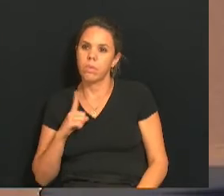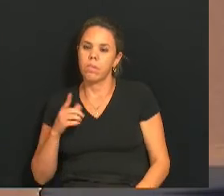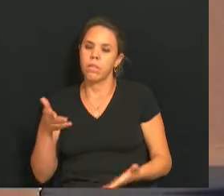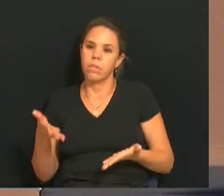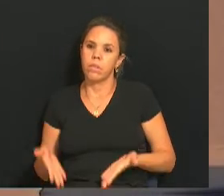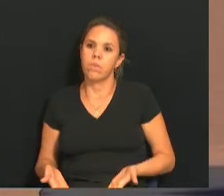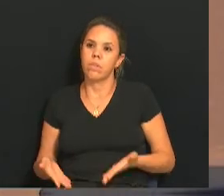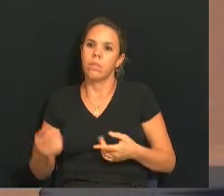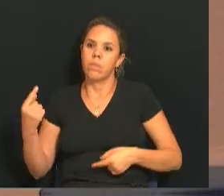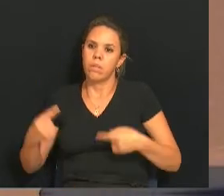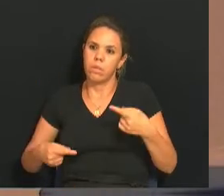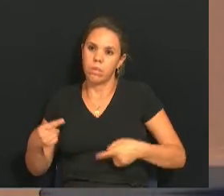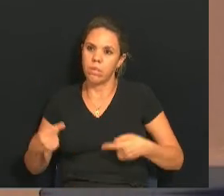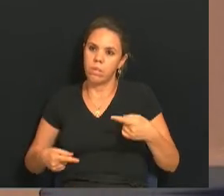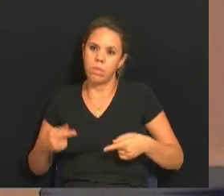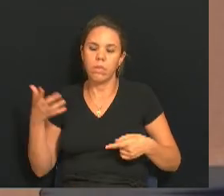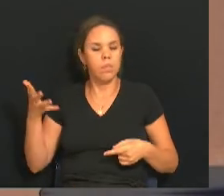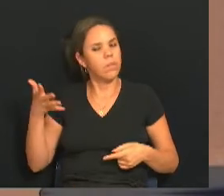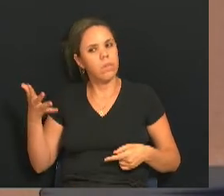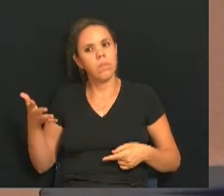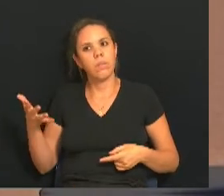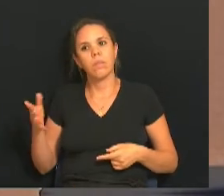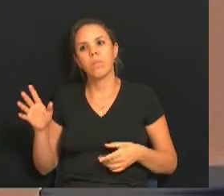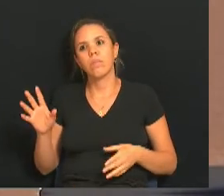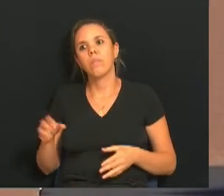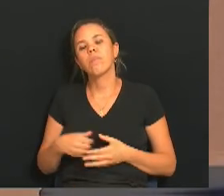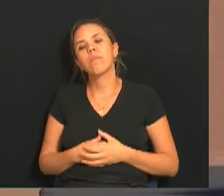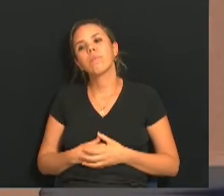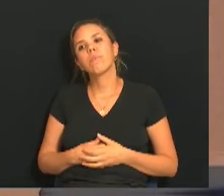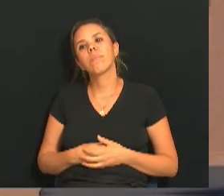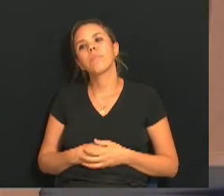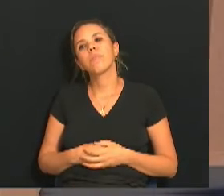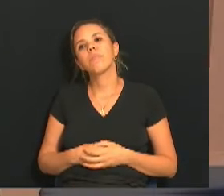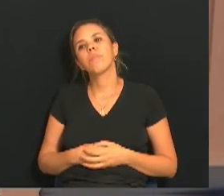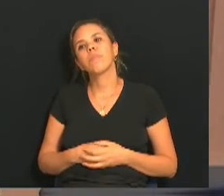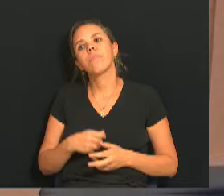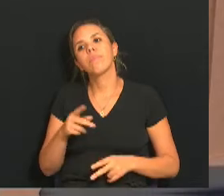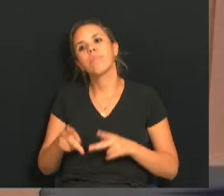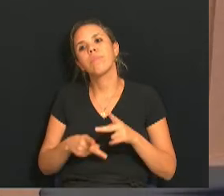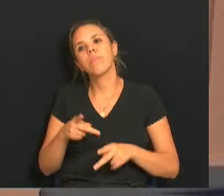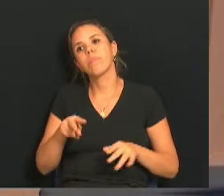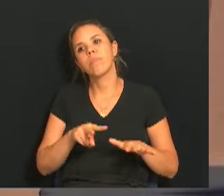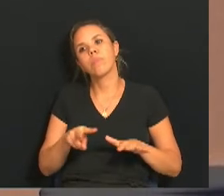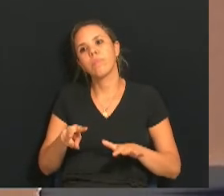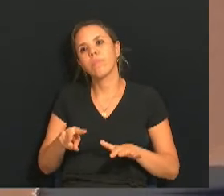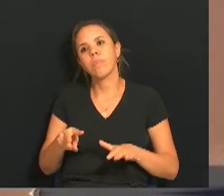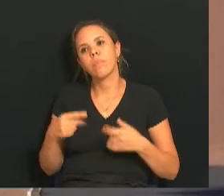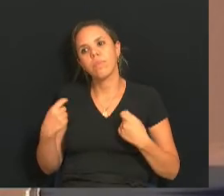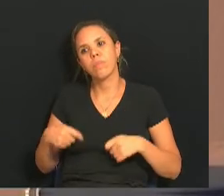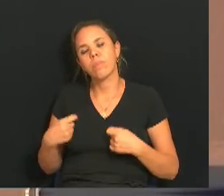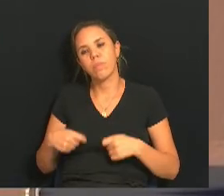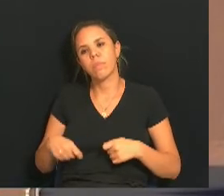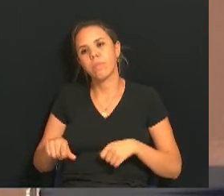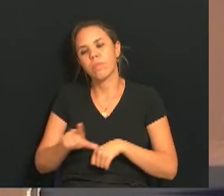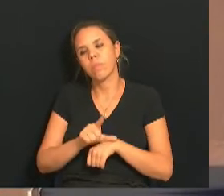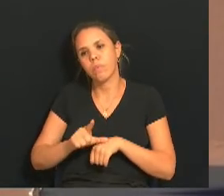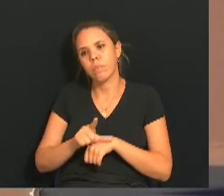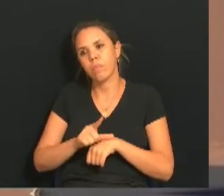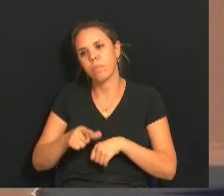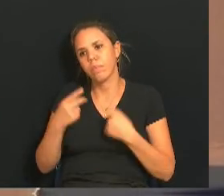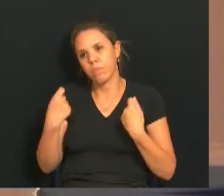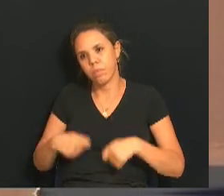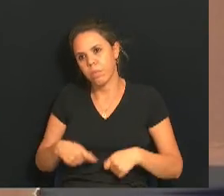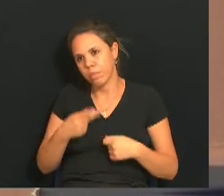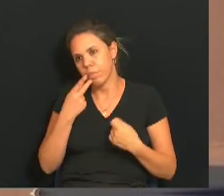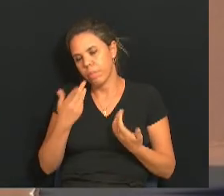debate ele foi para o seguinte caminho, né? As pessoas afirmando a necessidade de uma legislação